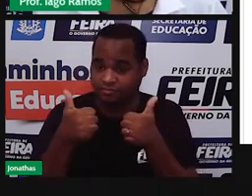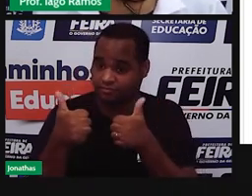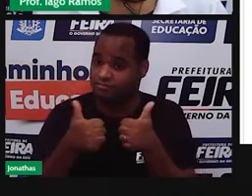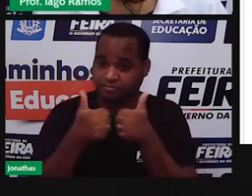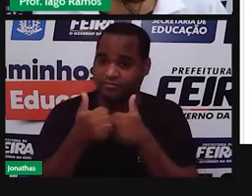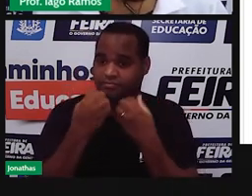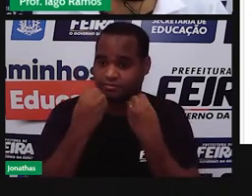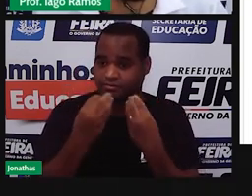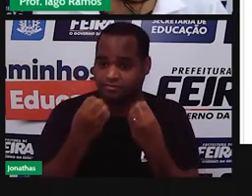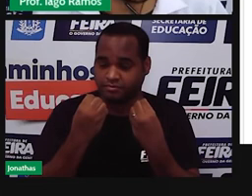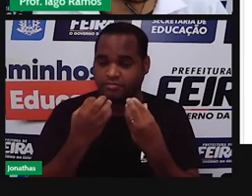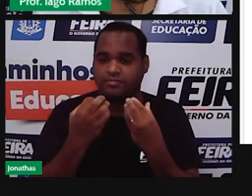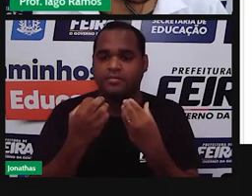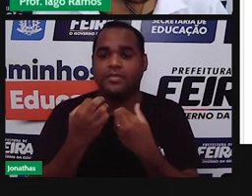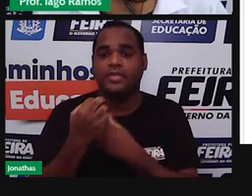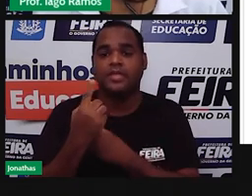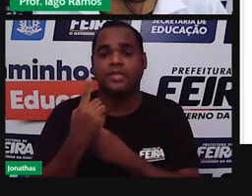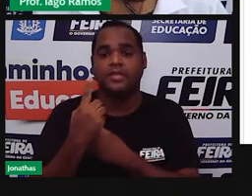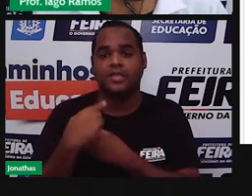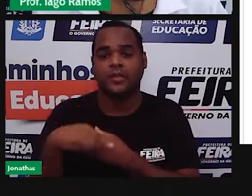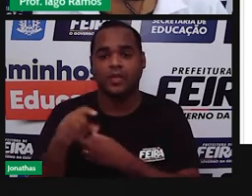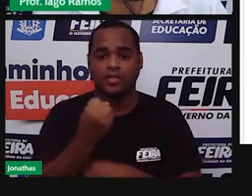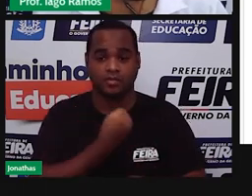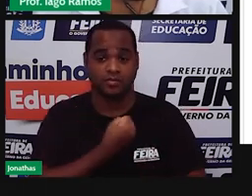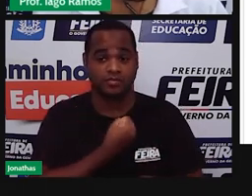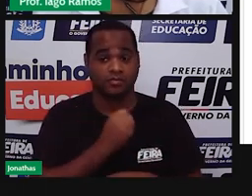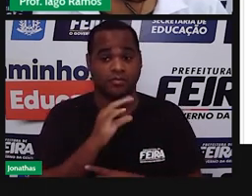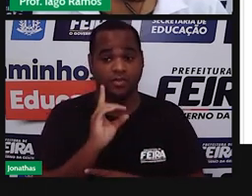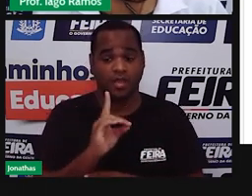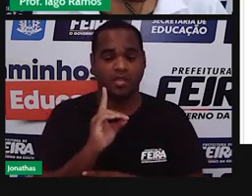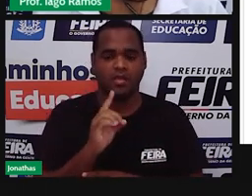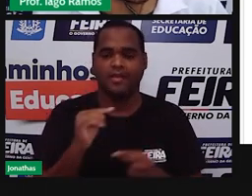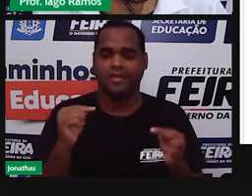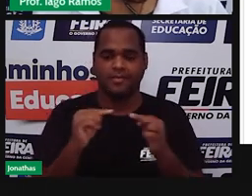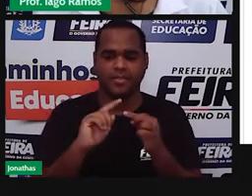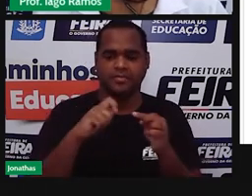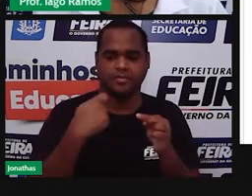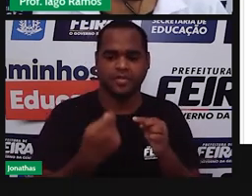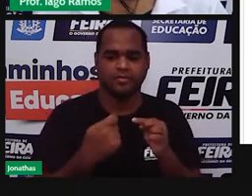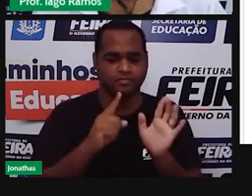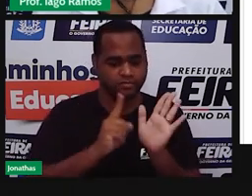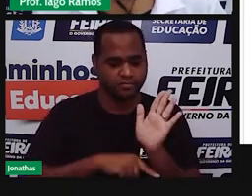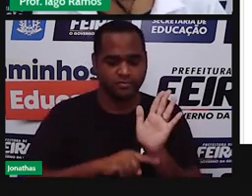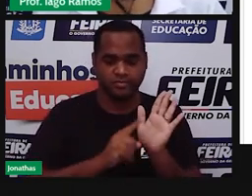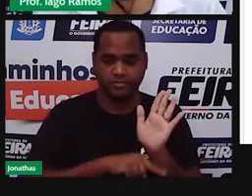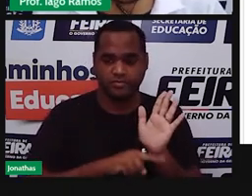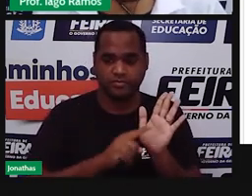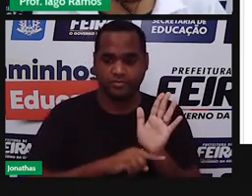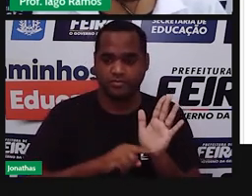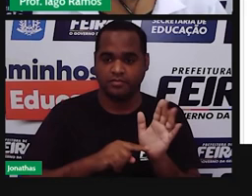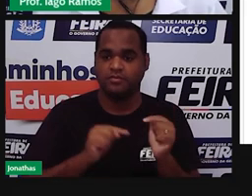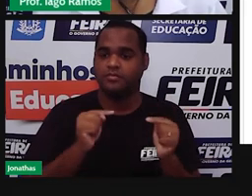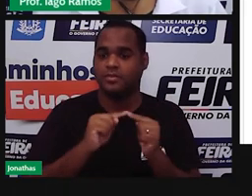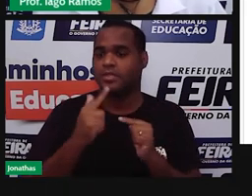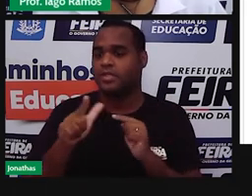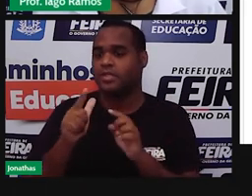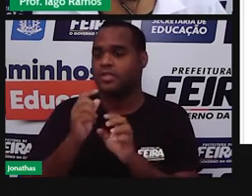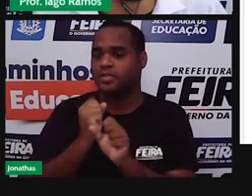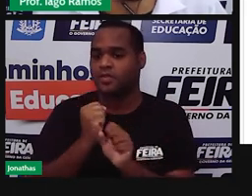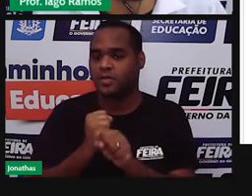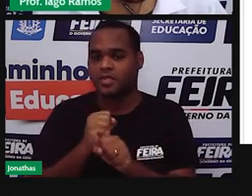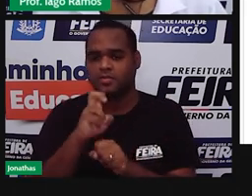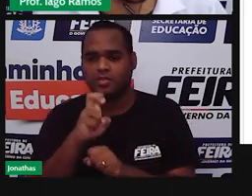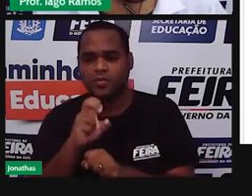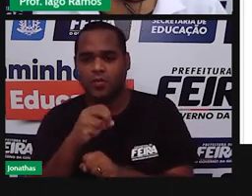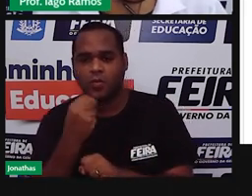Belezinha. Vai aqui, ó, na letra D. Tira o sinal de negativo aqui, ó. Quem é maior? 5 ou